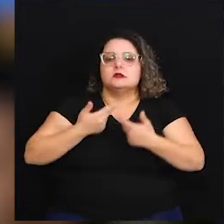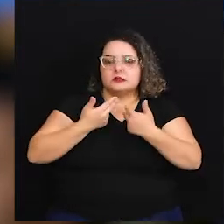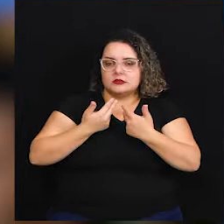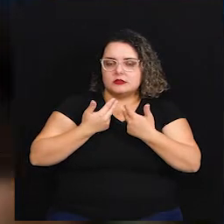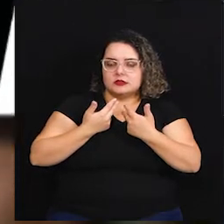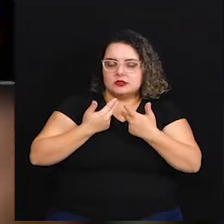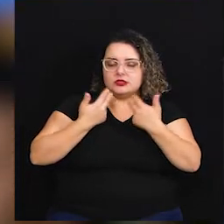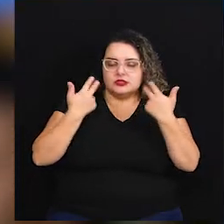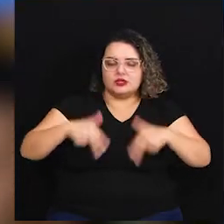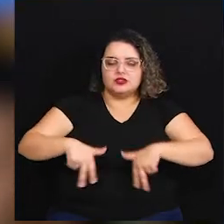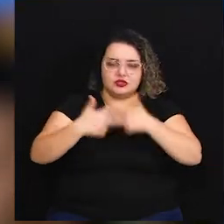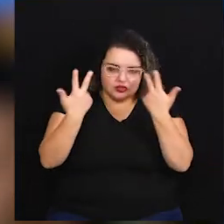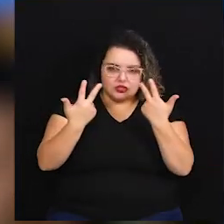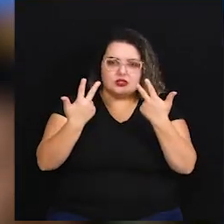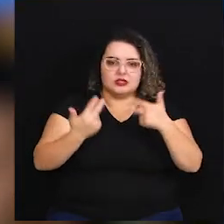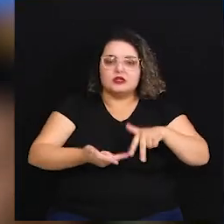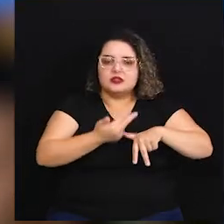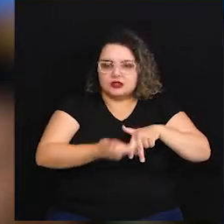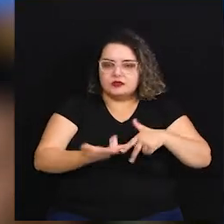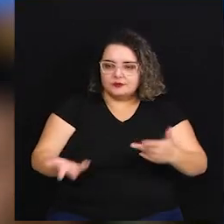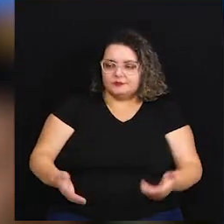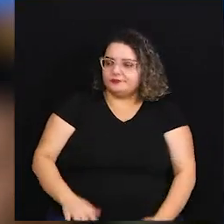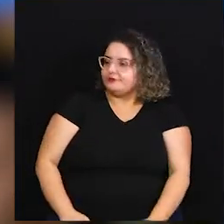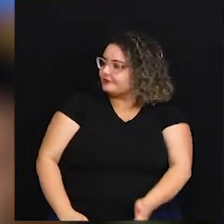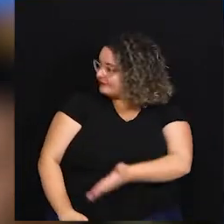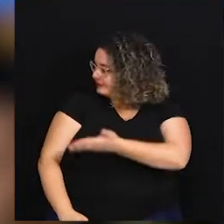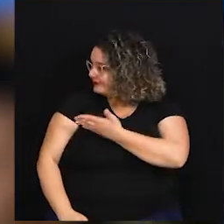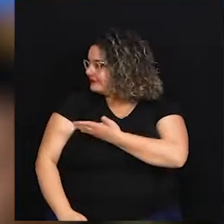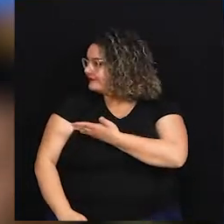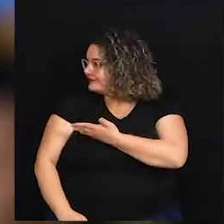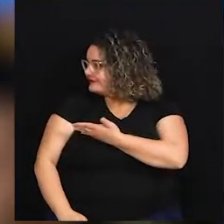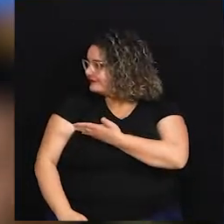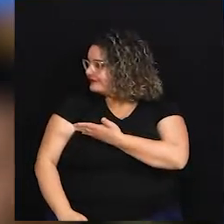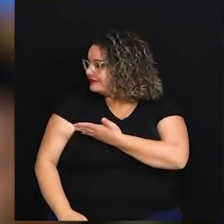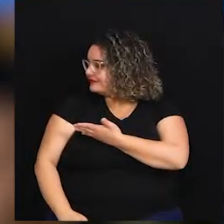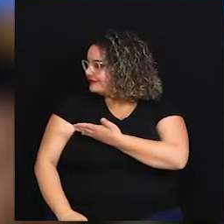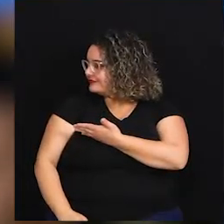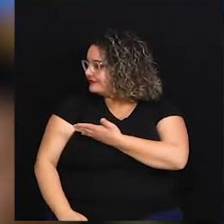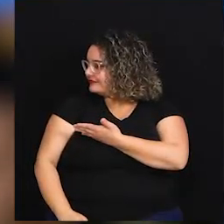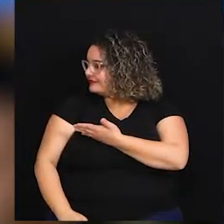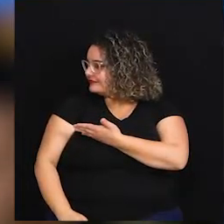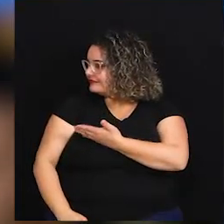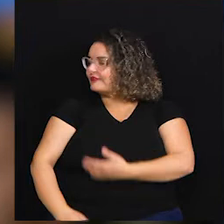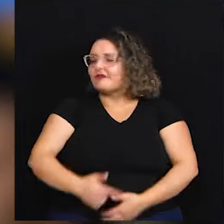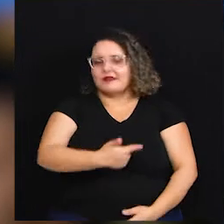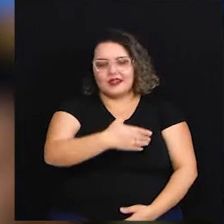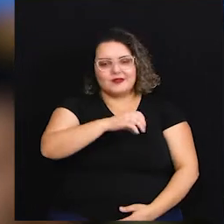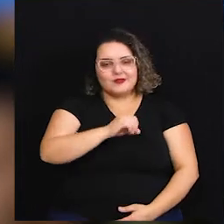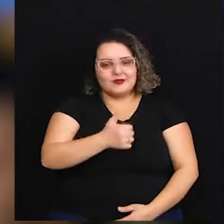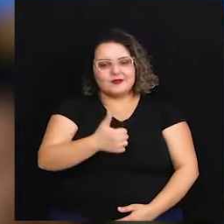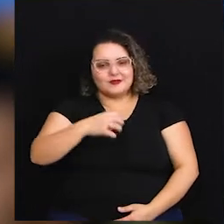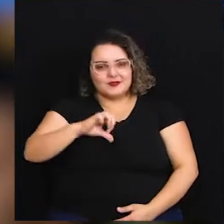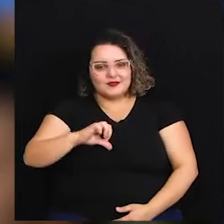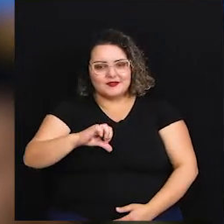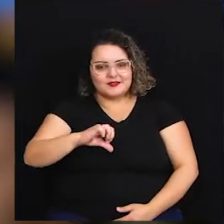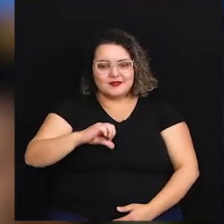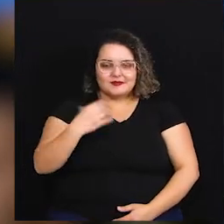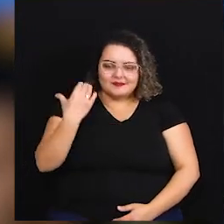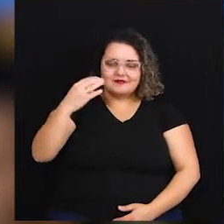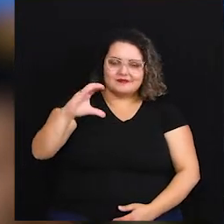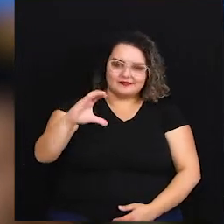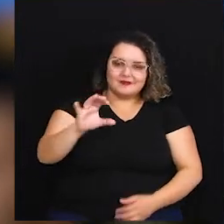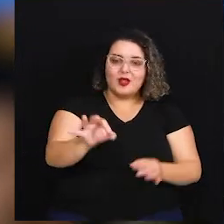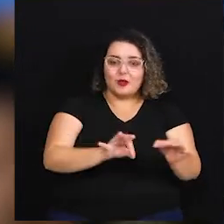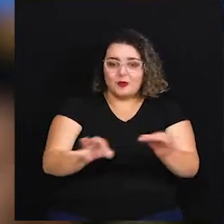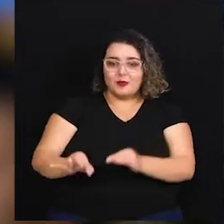e gênero. Somos Empreendedoras, lançado em 2019 em comemoração aos 5 anos do